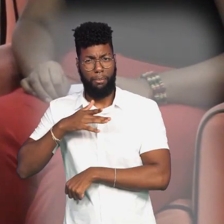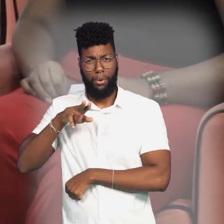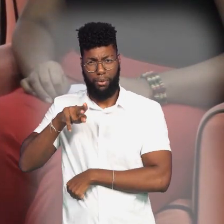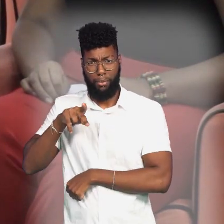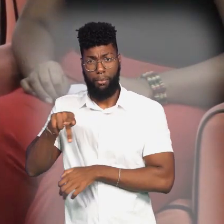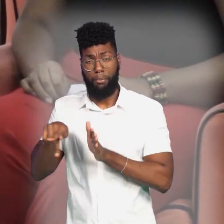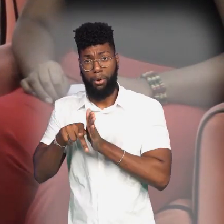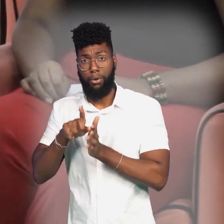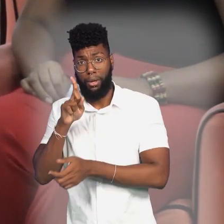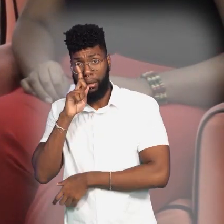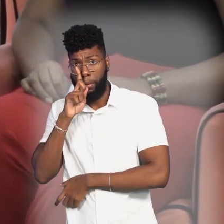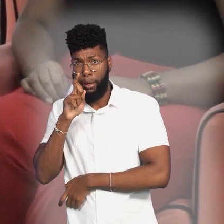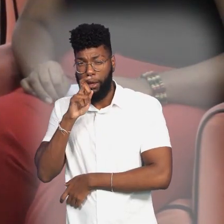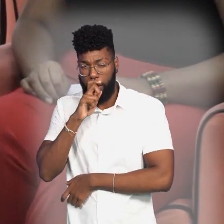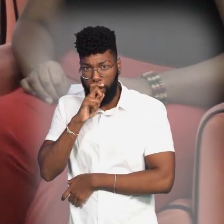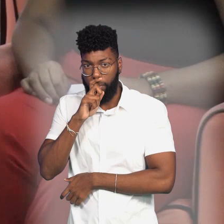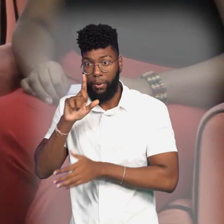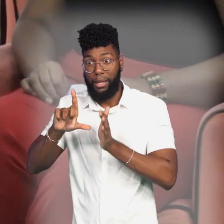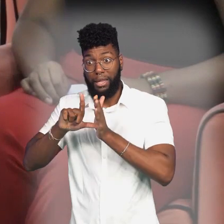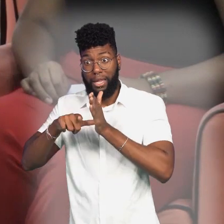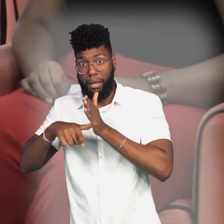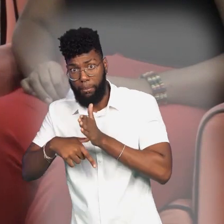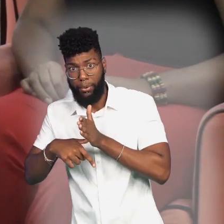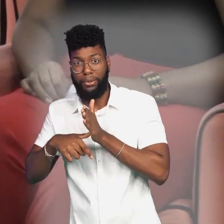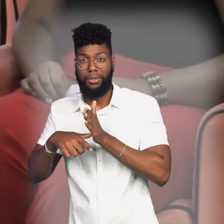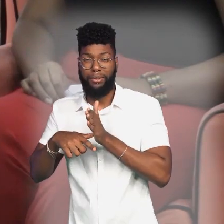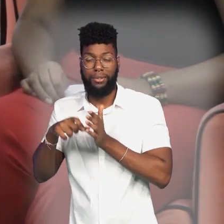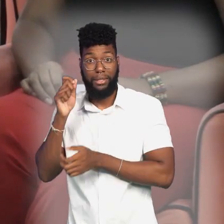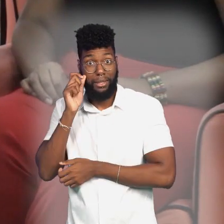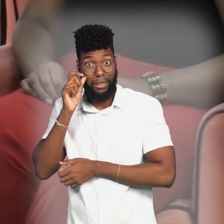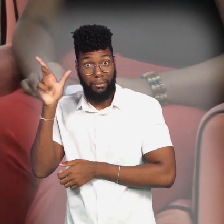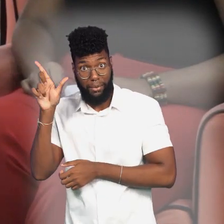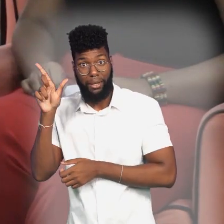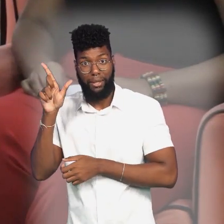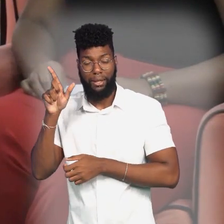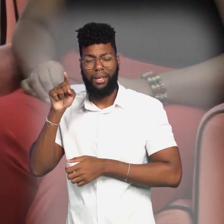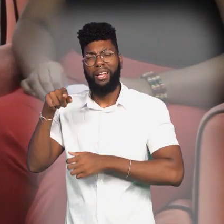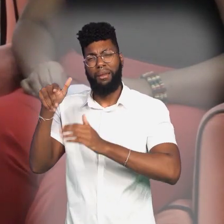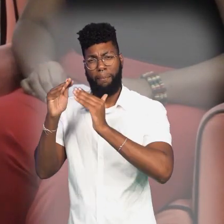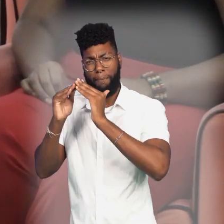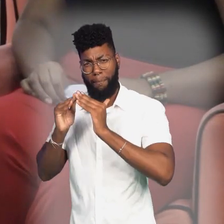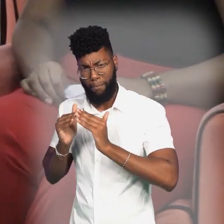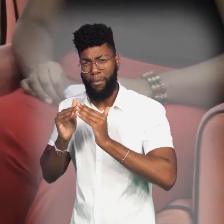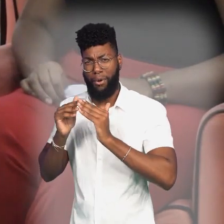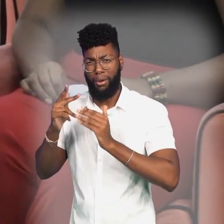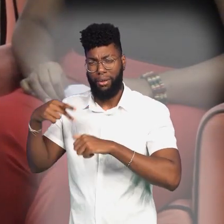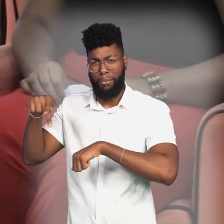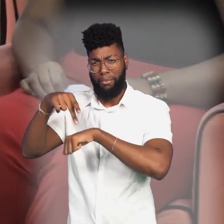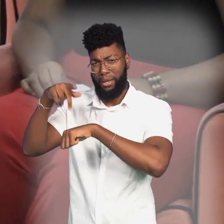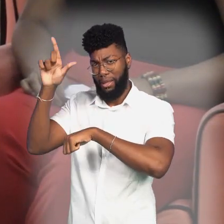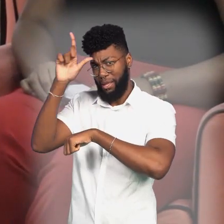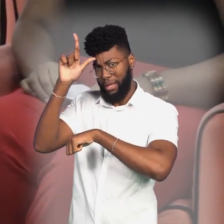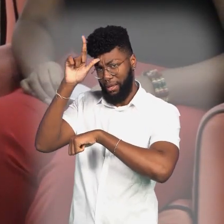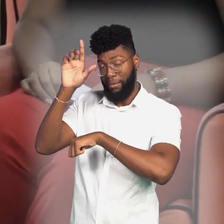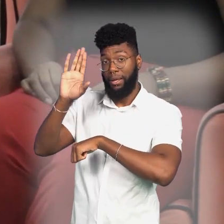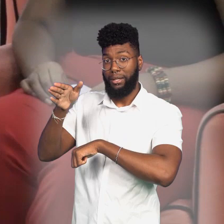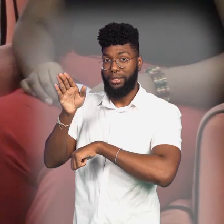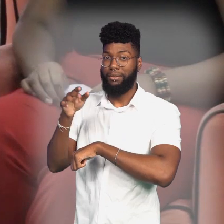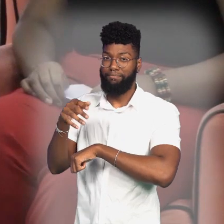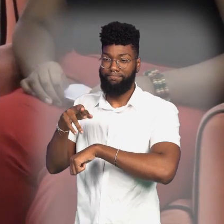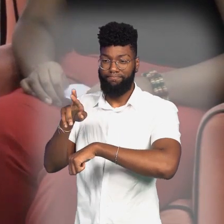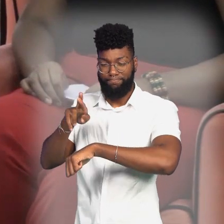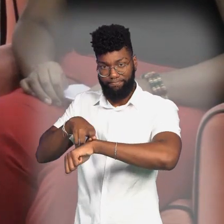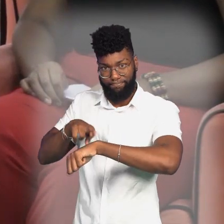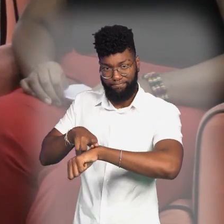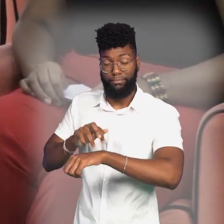pai e mãe, e daqui a pouco de manhã cedo, que como ele mora na Alemanha, lá já era meio-dia,